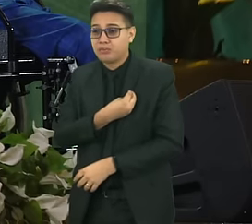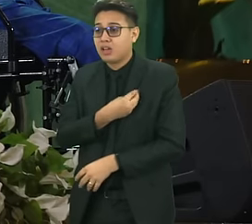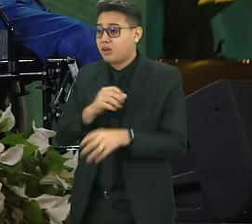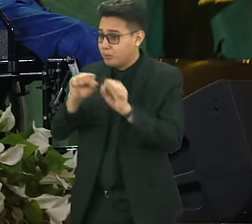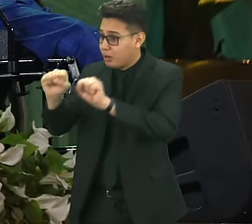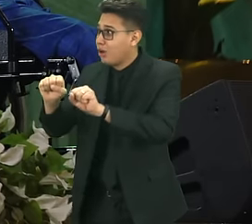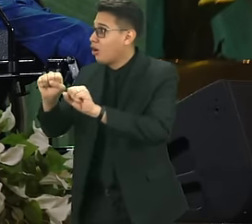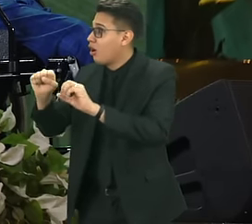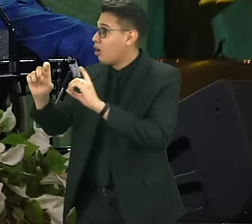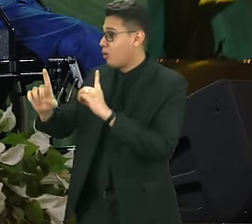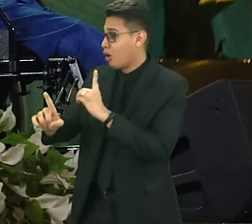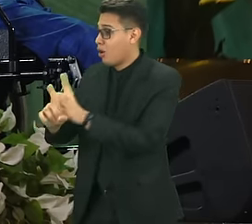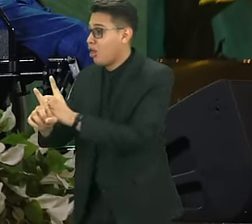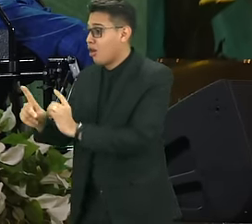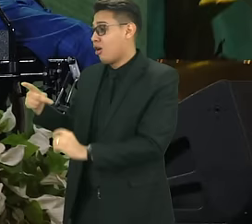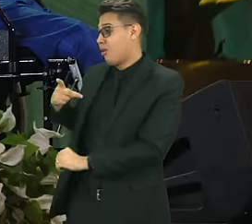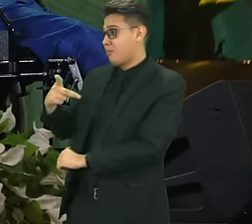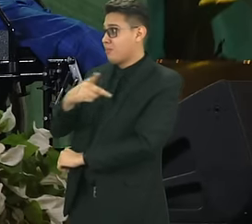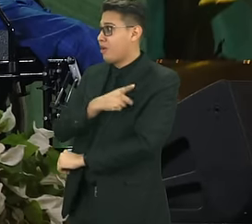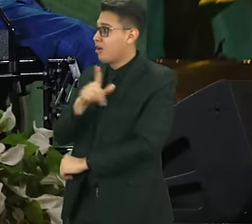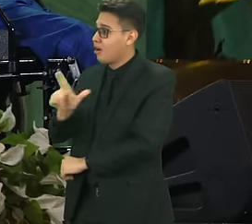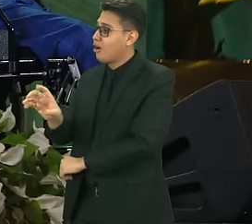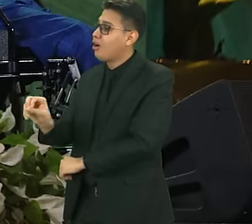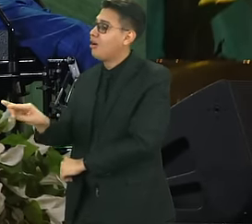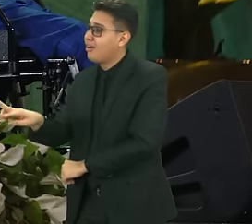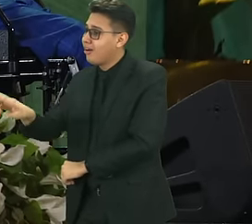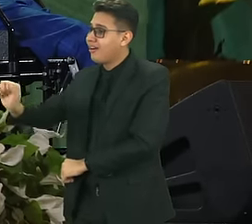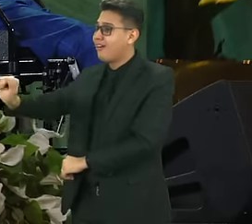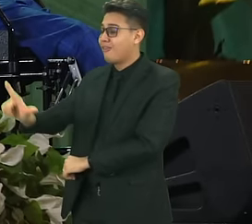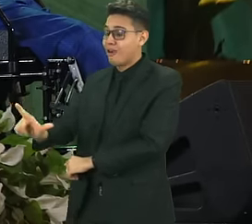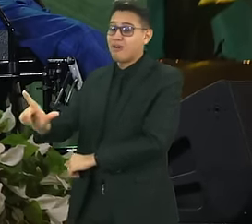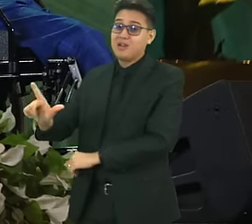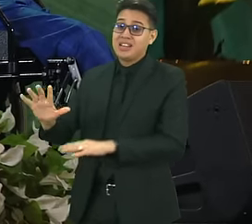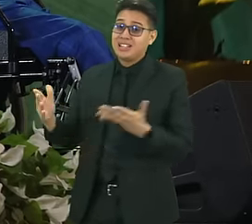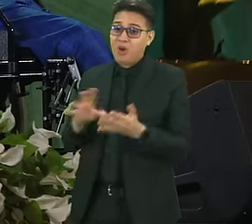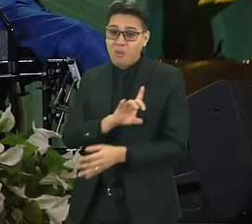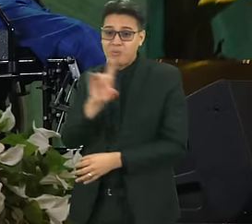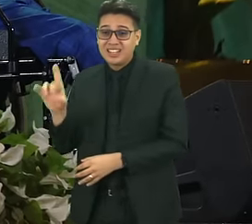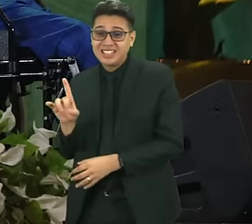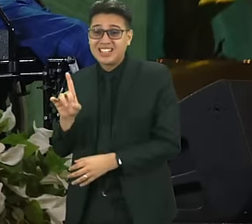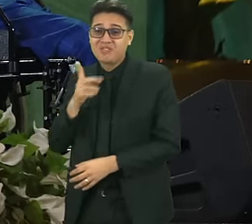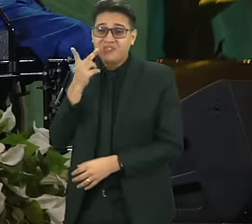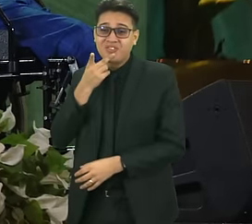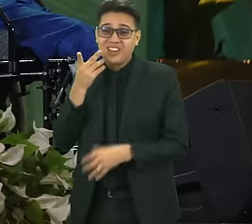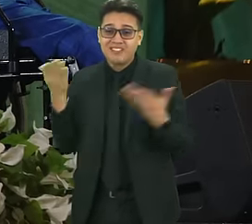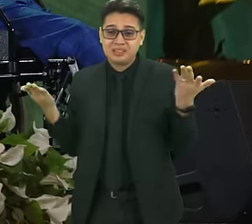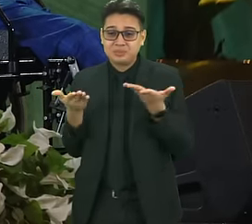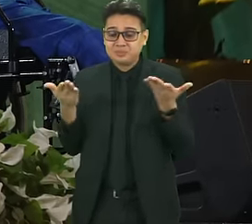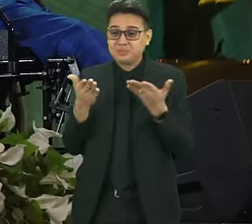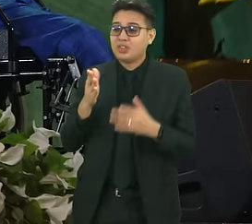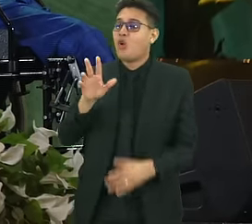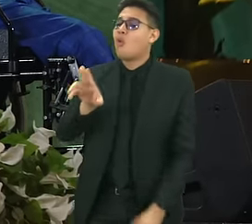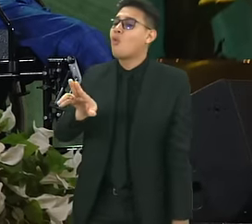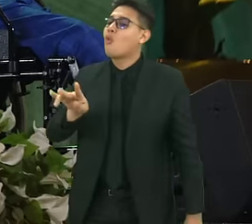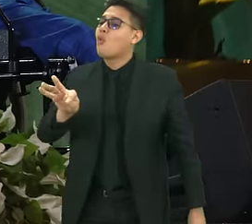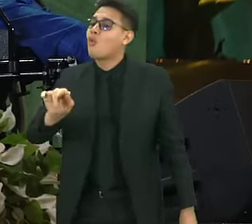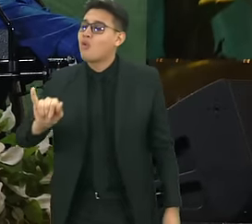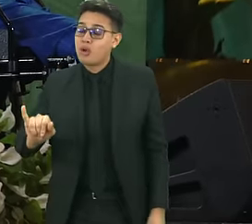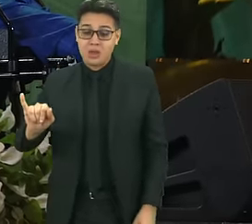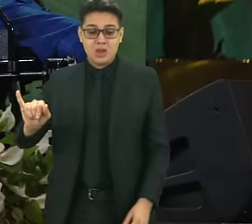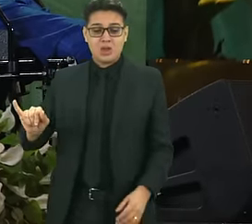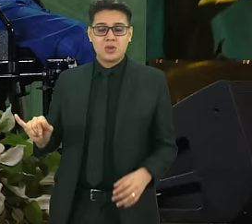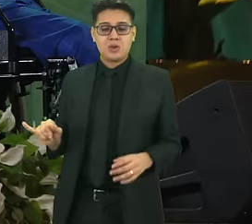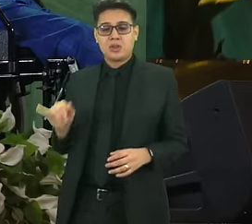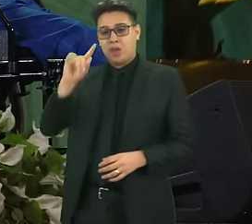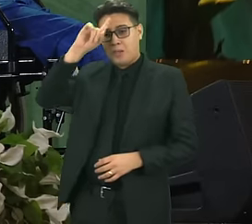um encontro com o pastor Lorival. E nesse dia que eu vou relatar para vocês, na UTI do hospital, foi